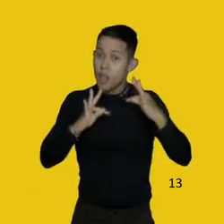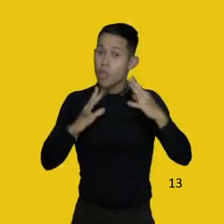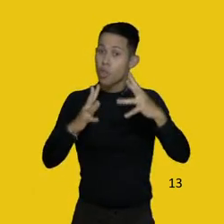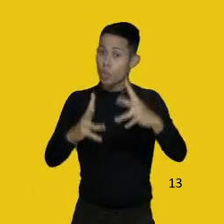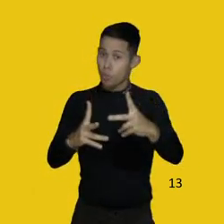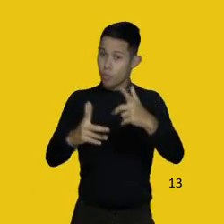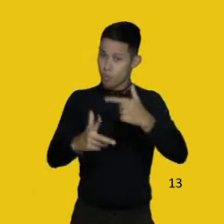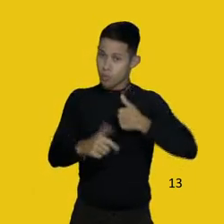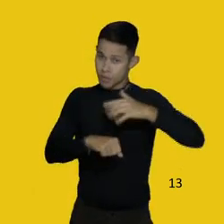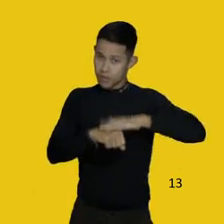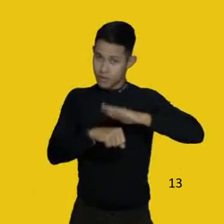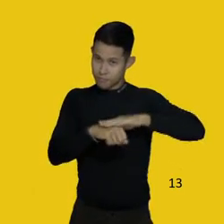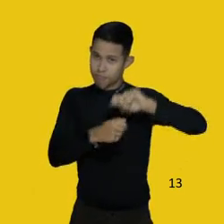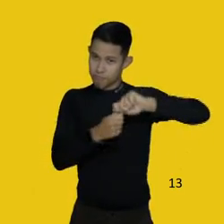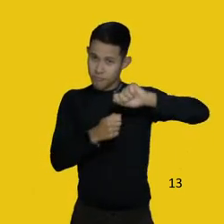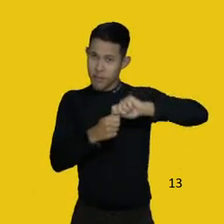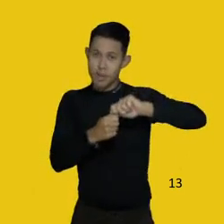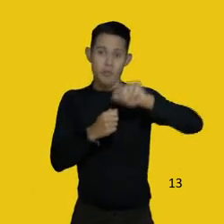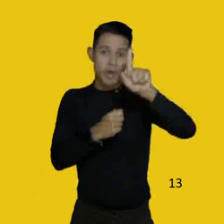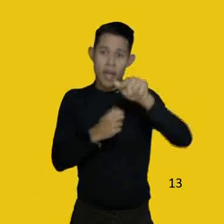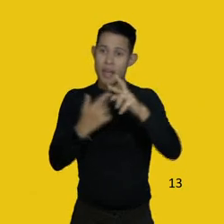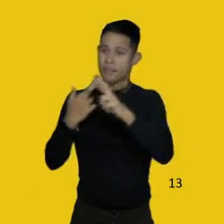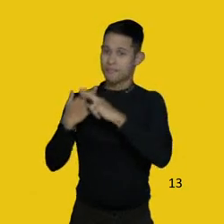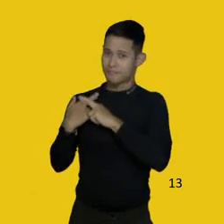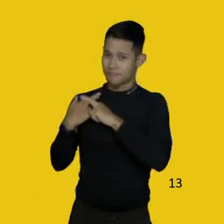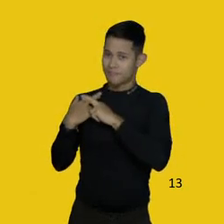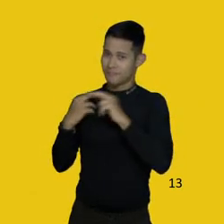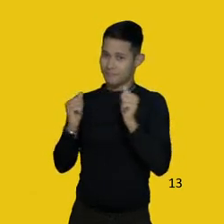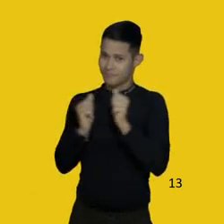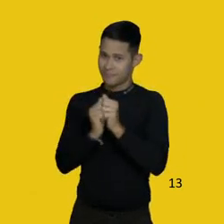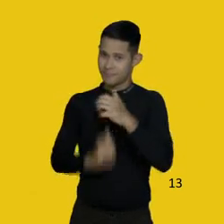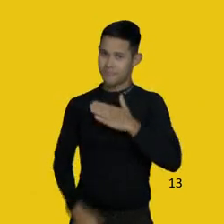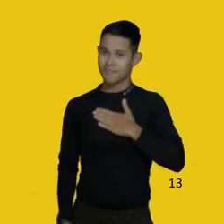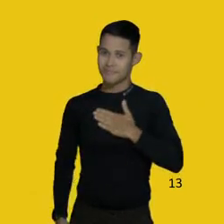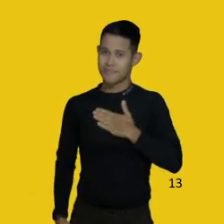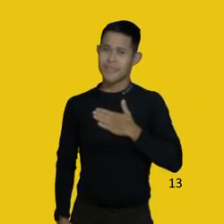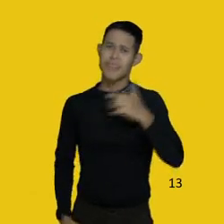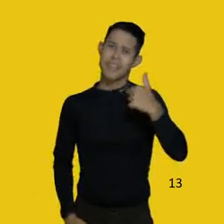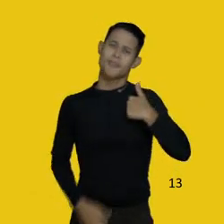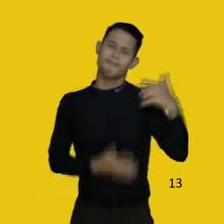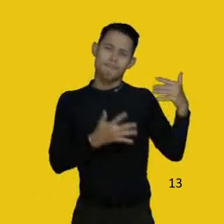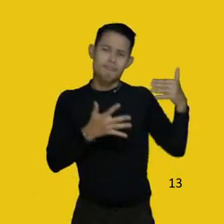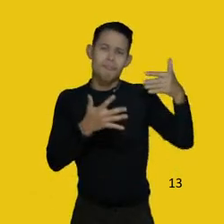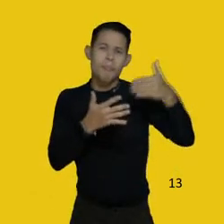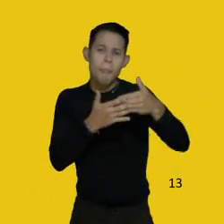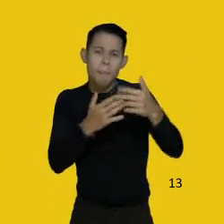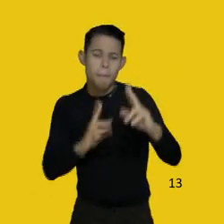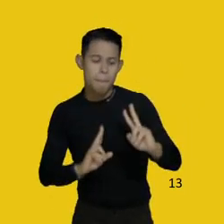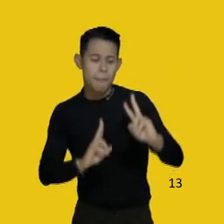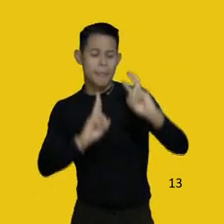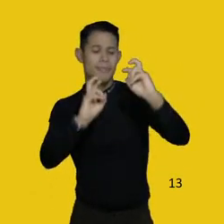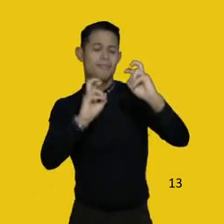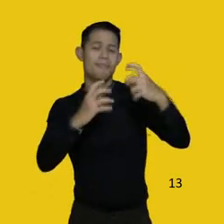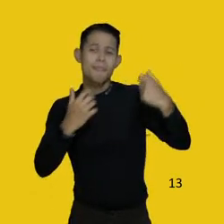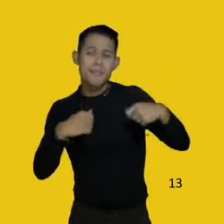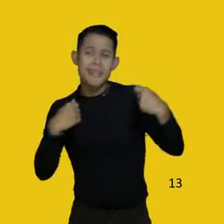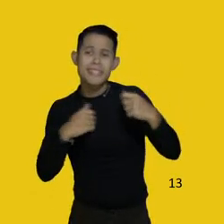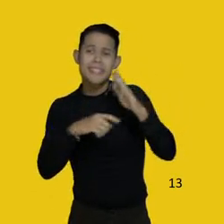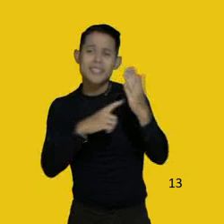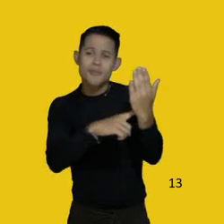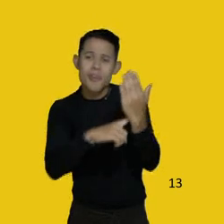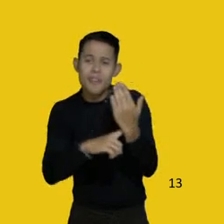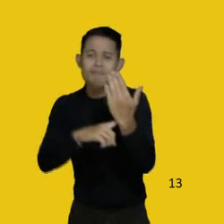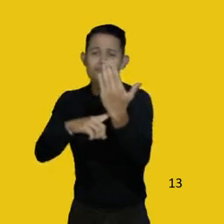possível mas de uns tempos para cá tenho percebido que teria que buscar ajuda pois me destaquei no que